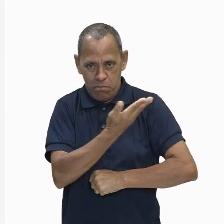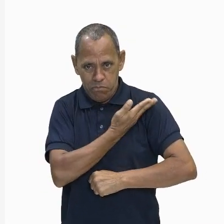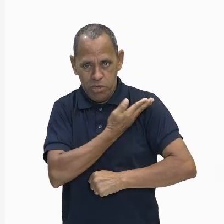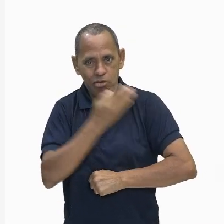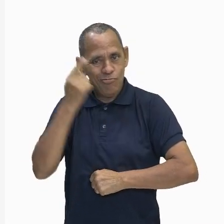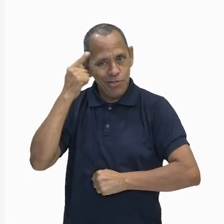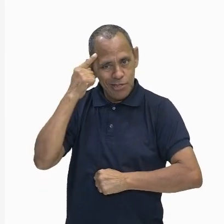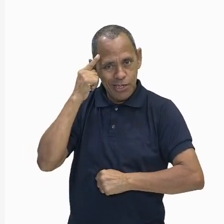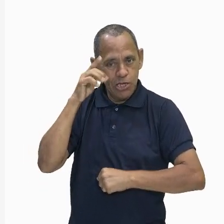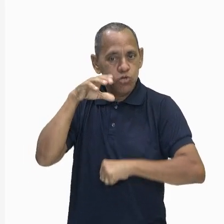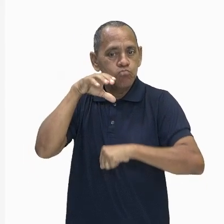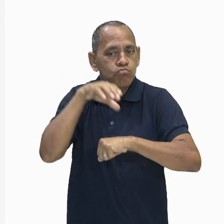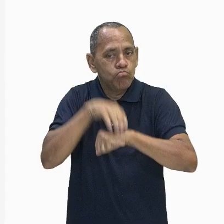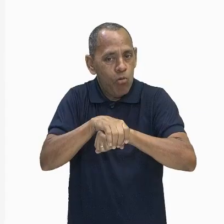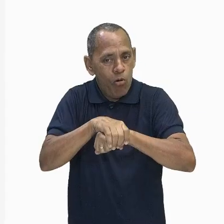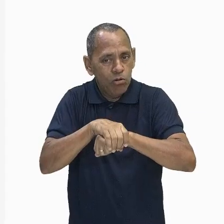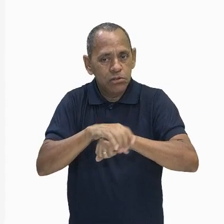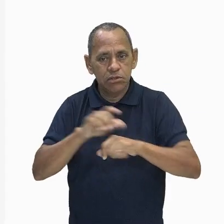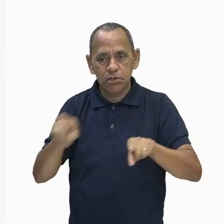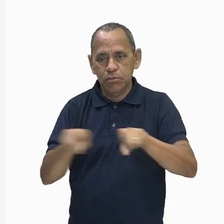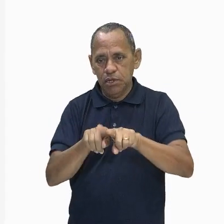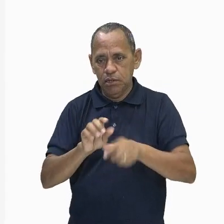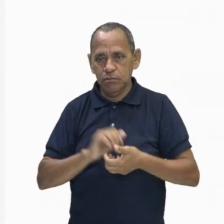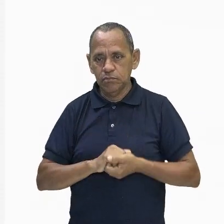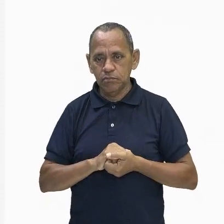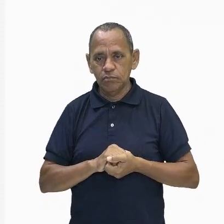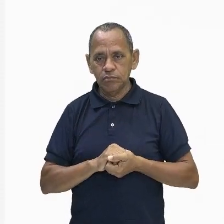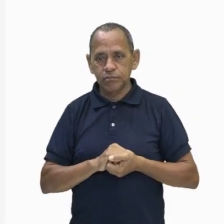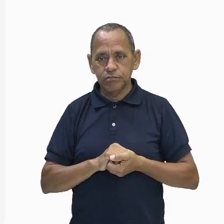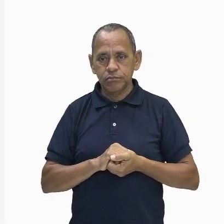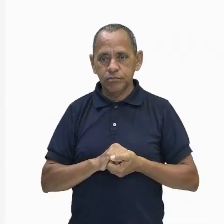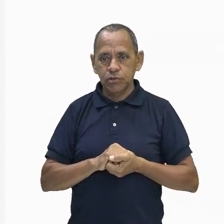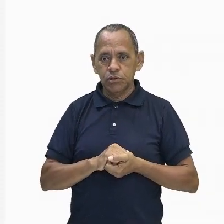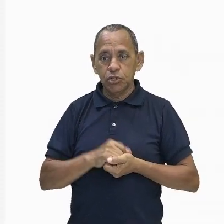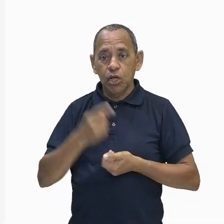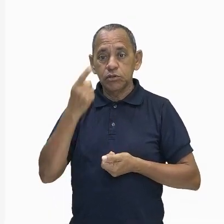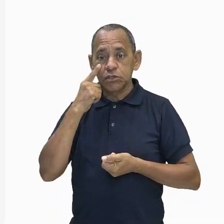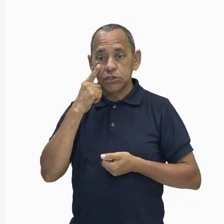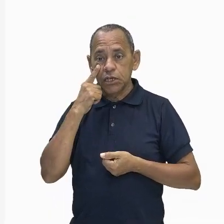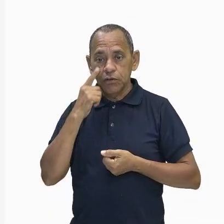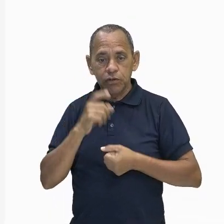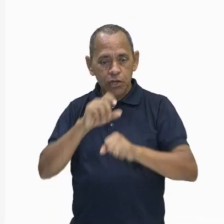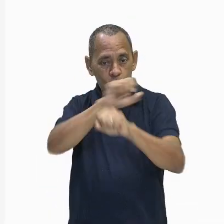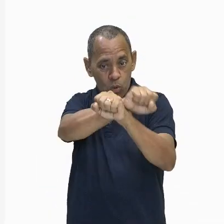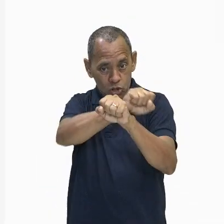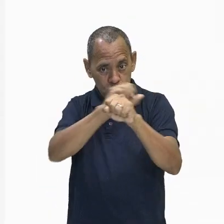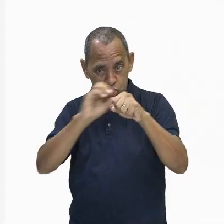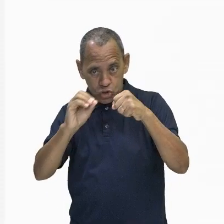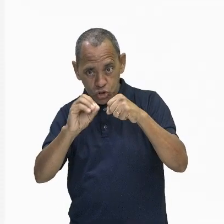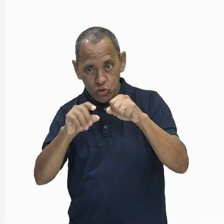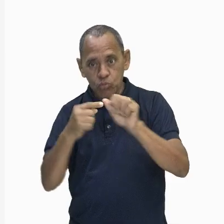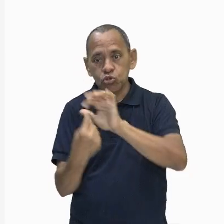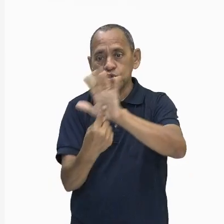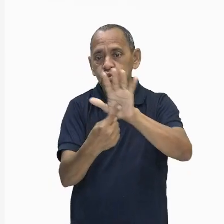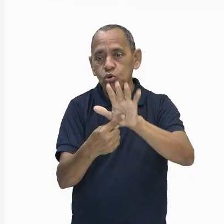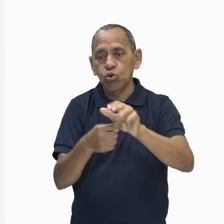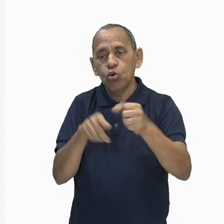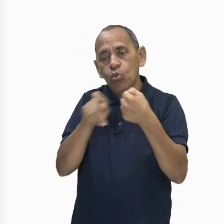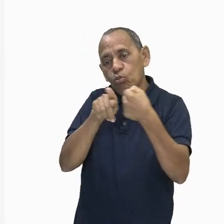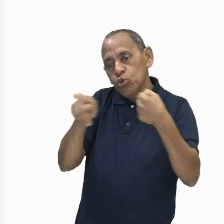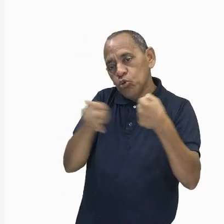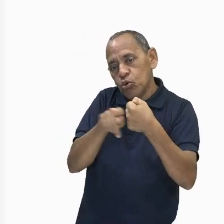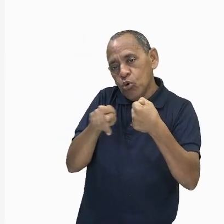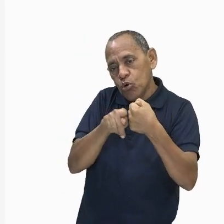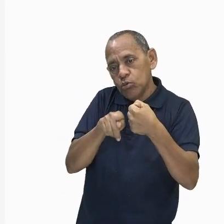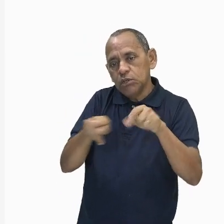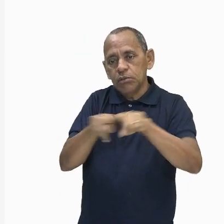ideia expressa pelo pronome meu. Observem que o artigo determinou, o pronome trouxe uma